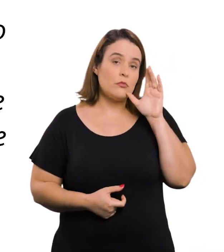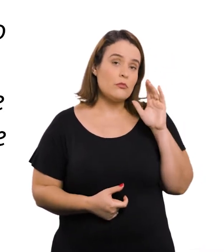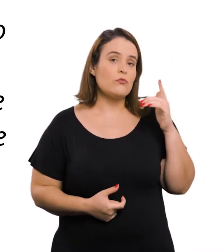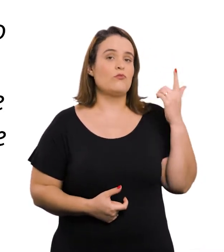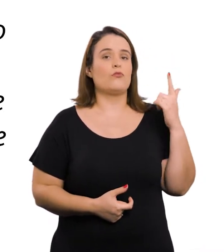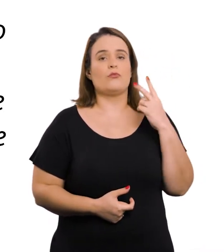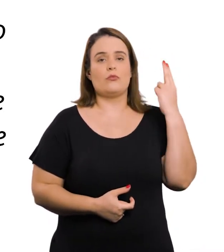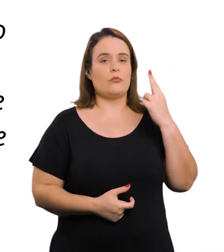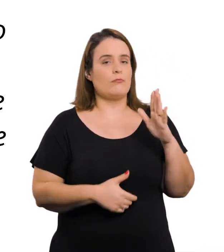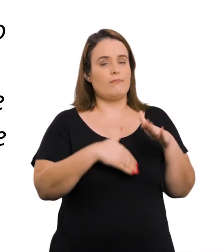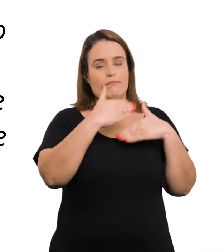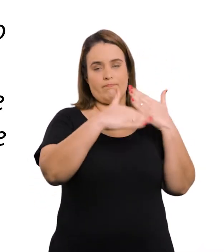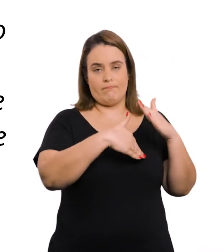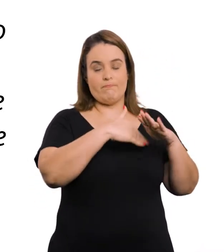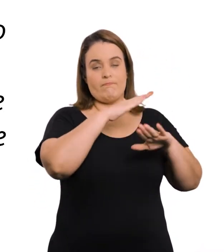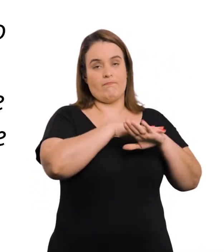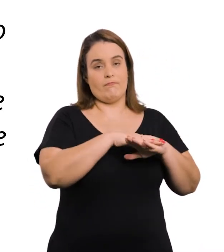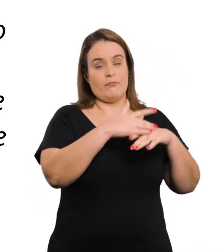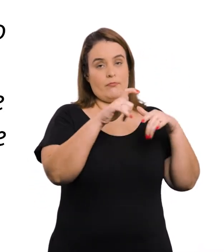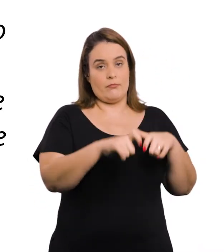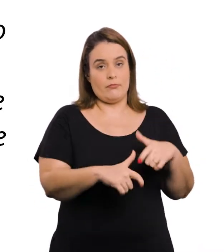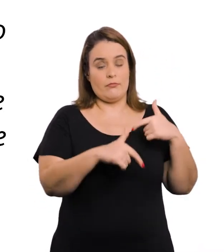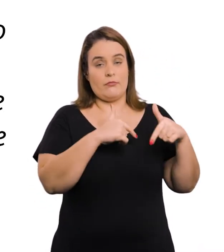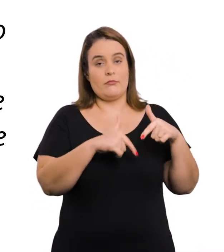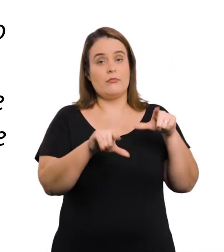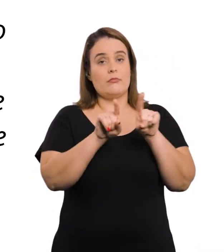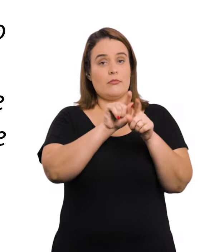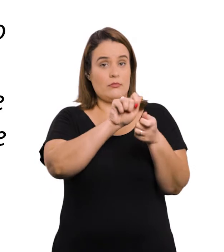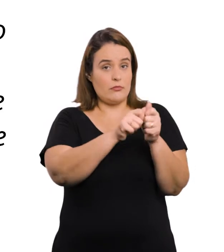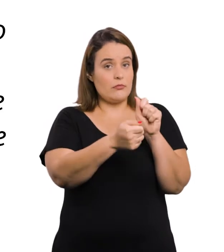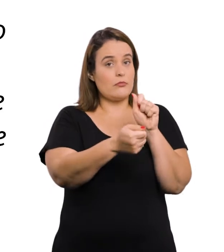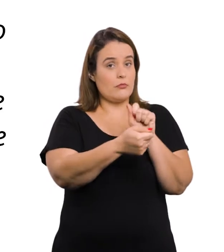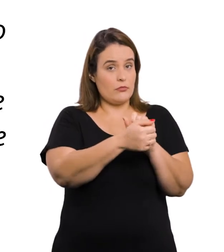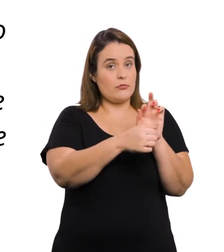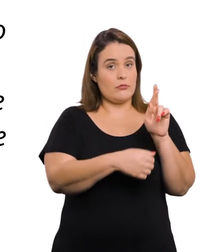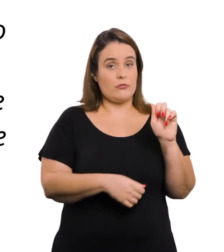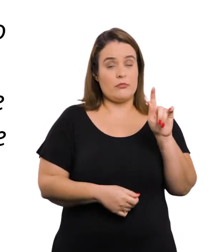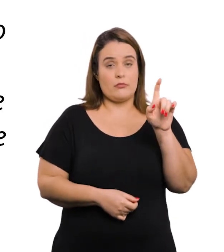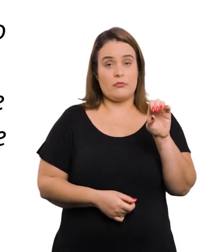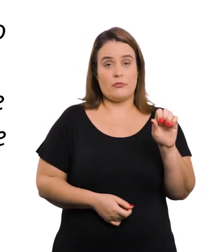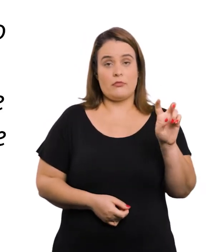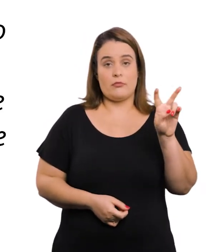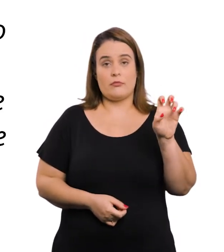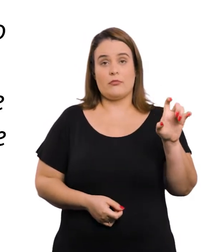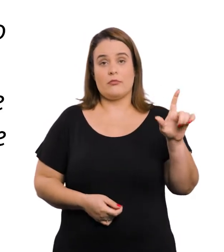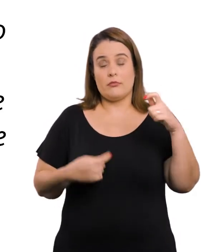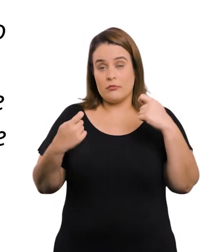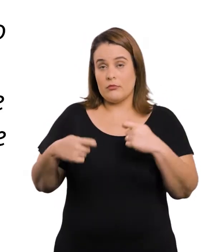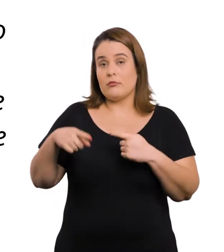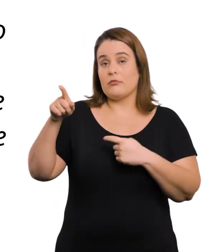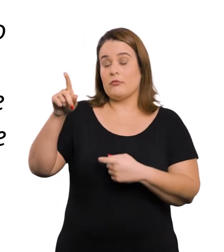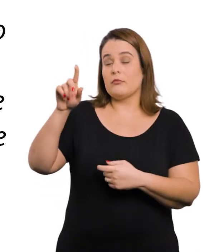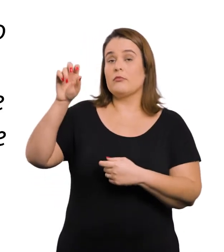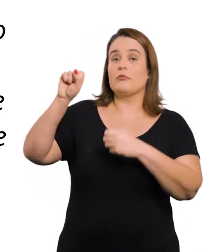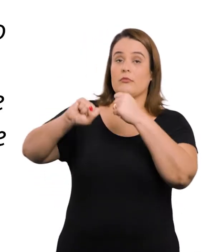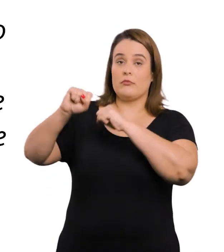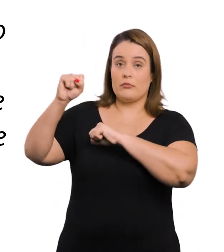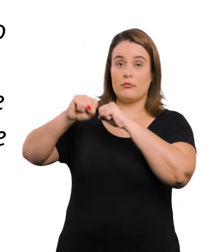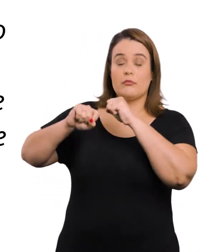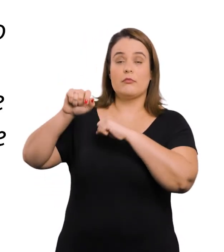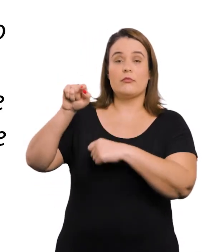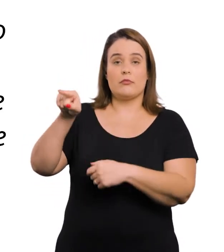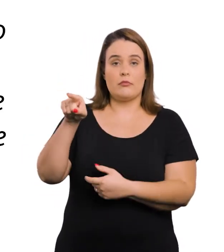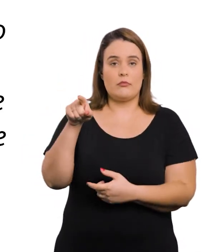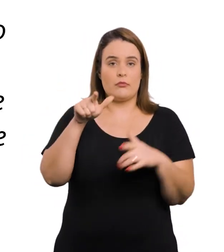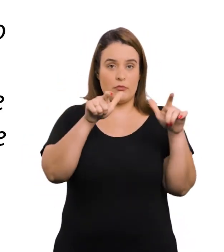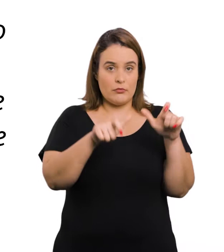desempenhar determinado elemento do posto de trabalho, inclusive com adaptação razoável, é necessário que o empregador considere